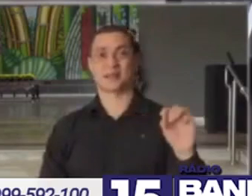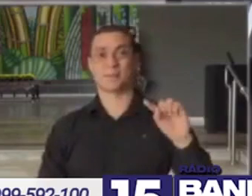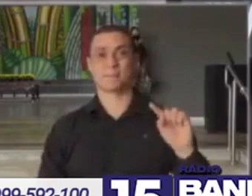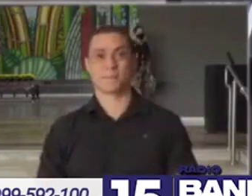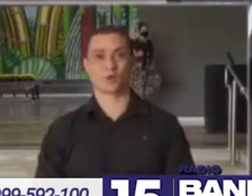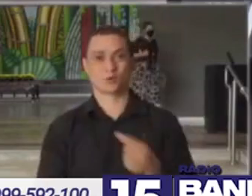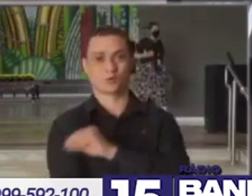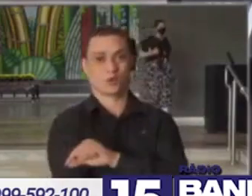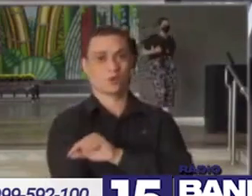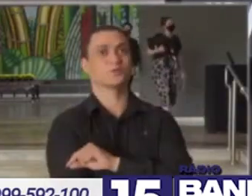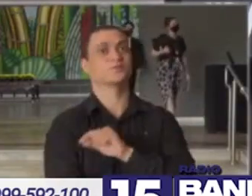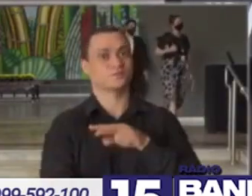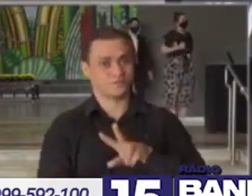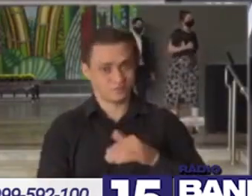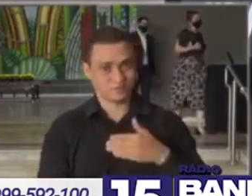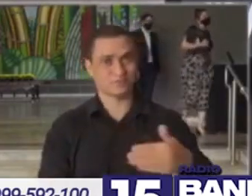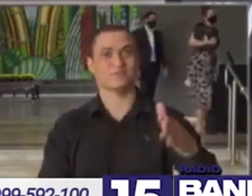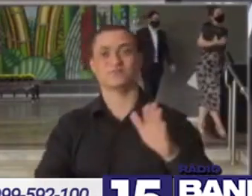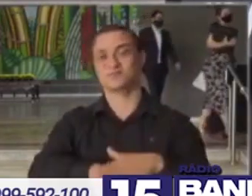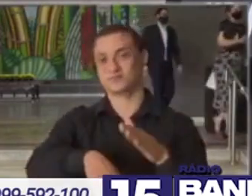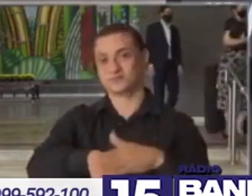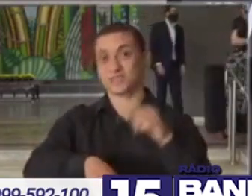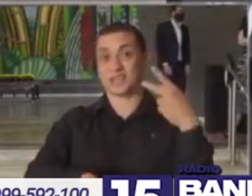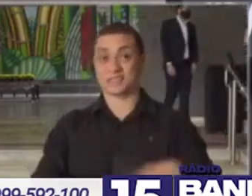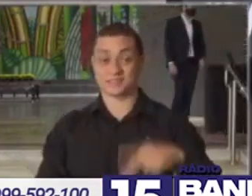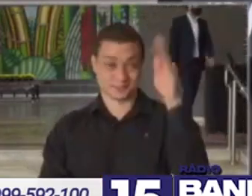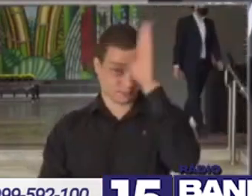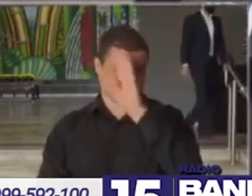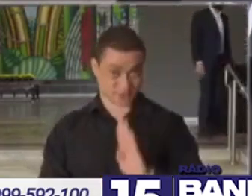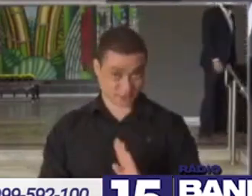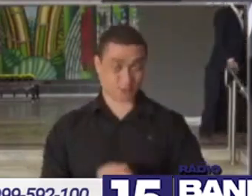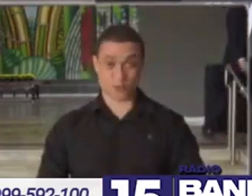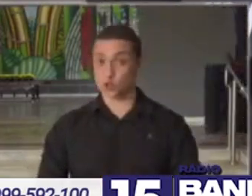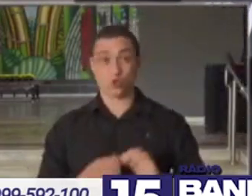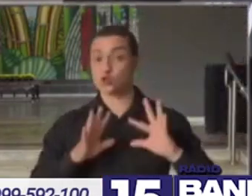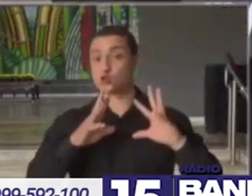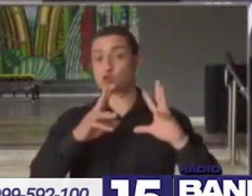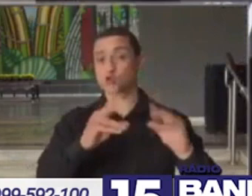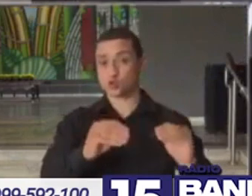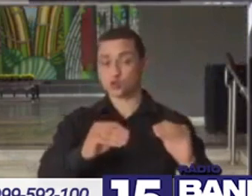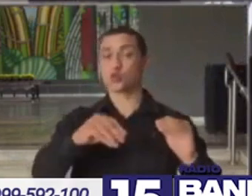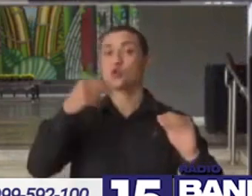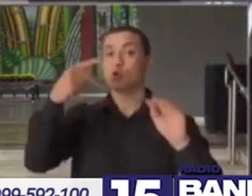honra e orgulha como brasileiros. Obrigado a todos.